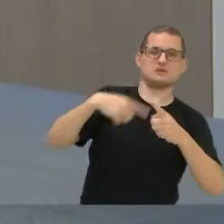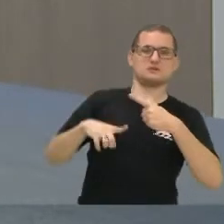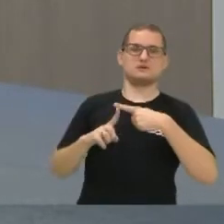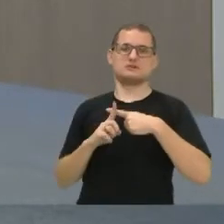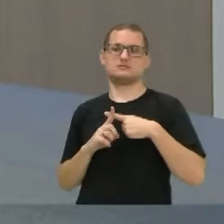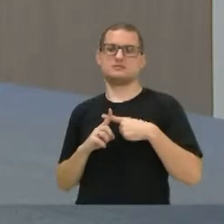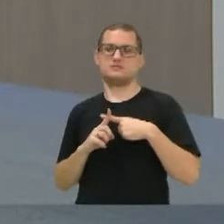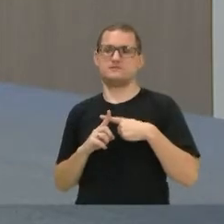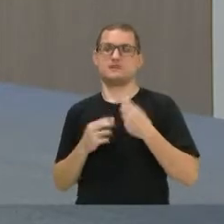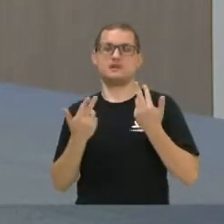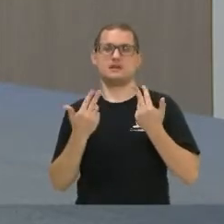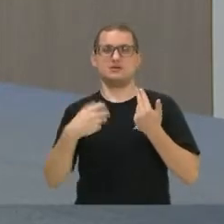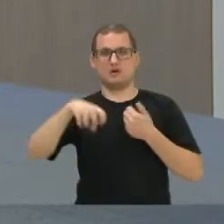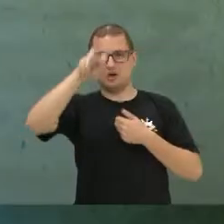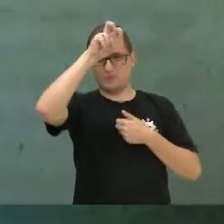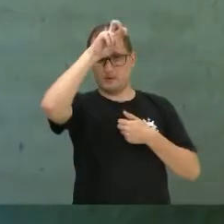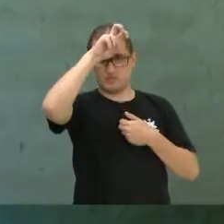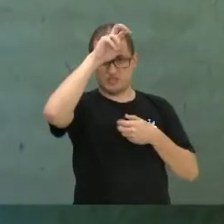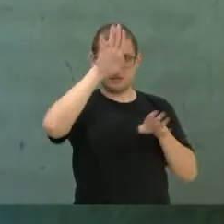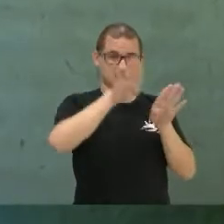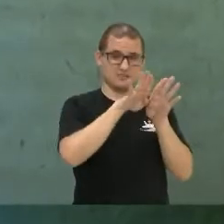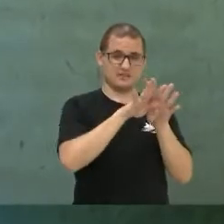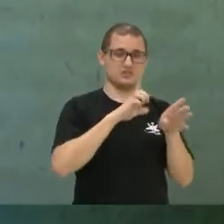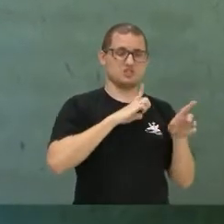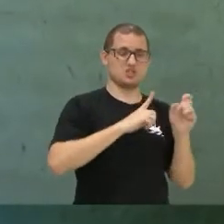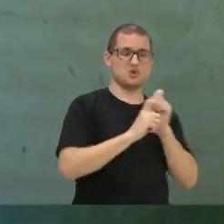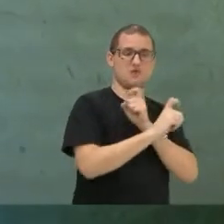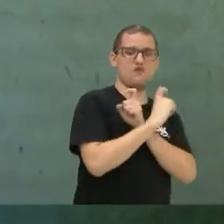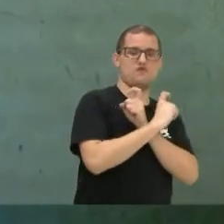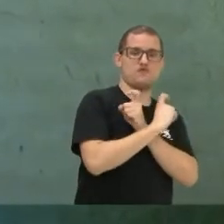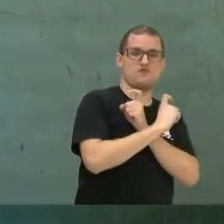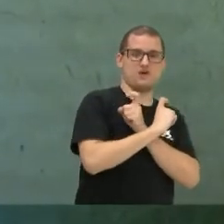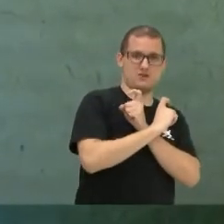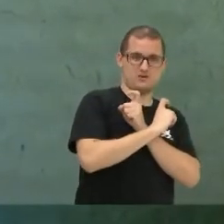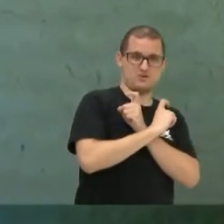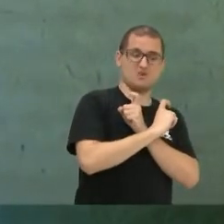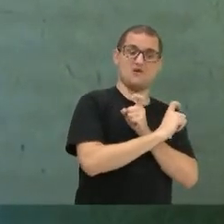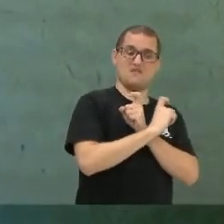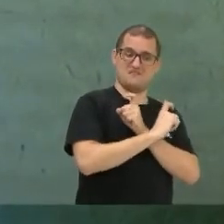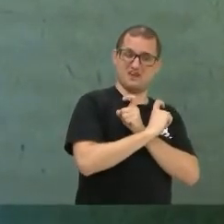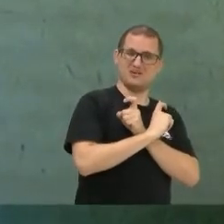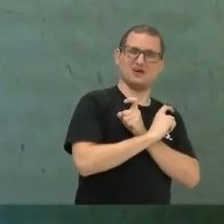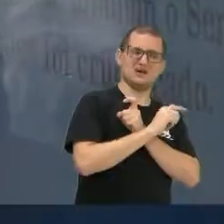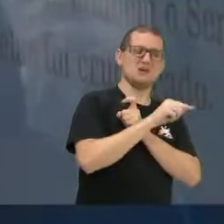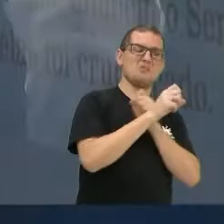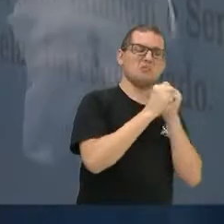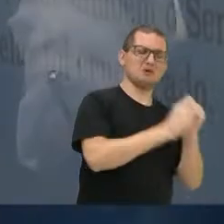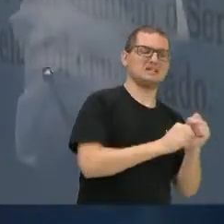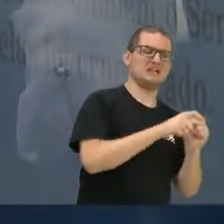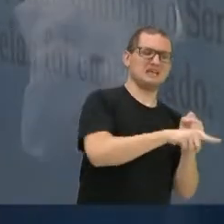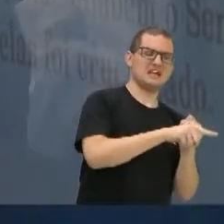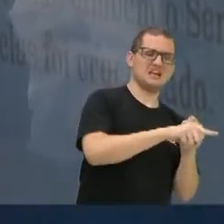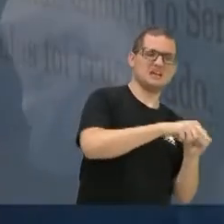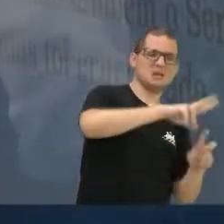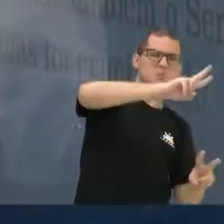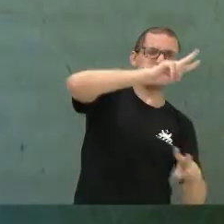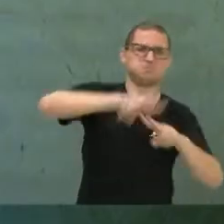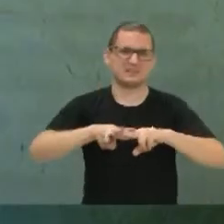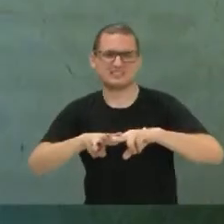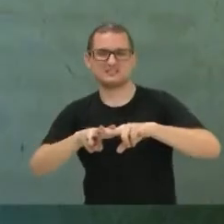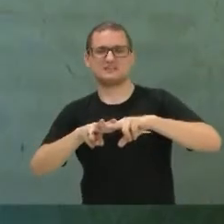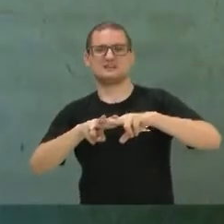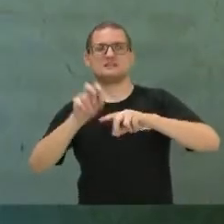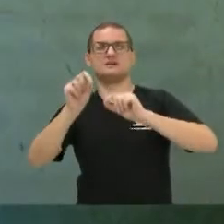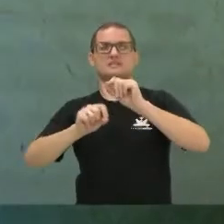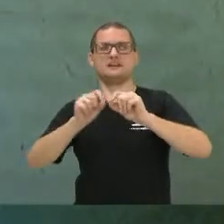poder como o poder do do império e do imperador onde também o senhor delas